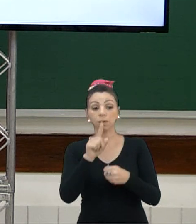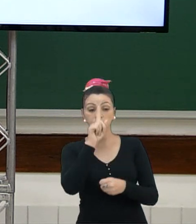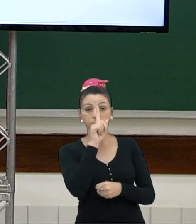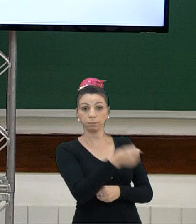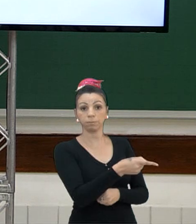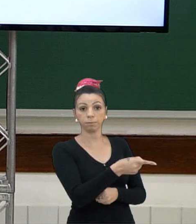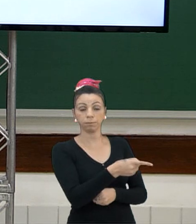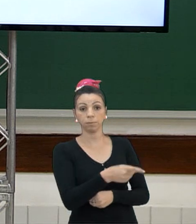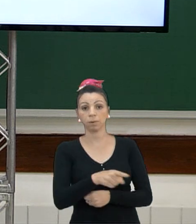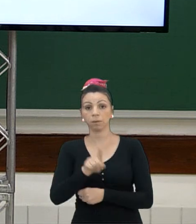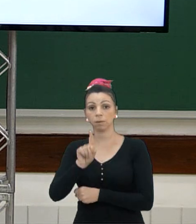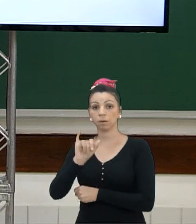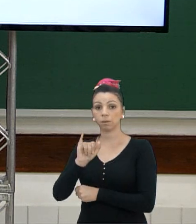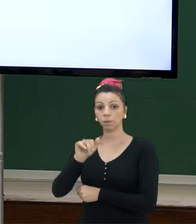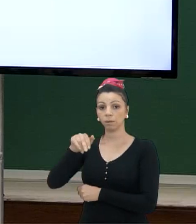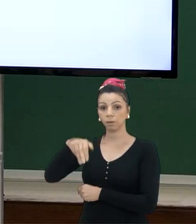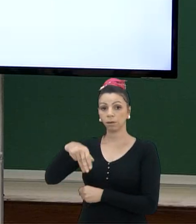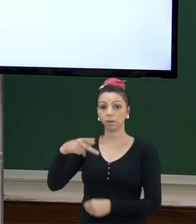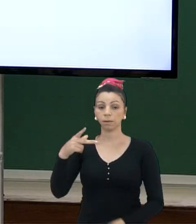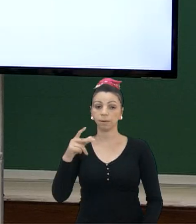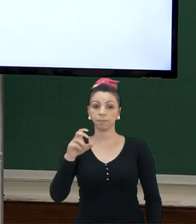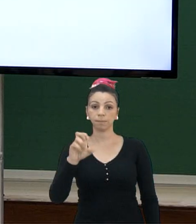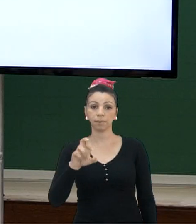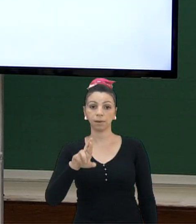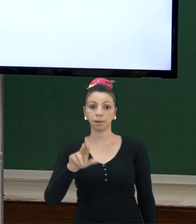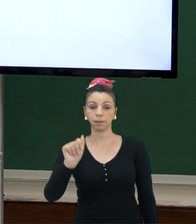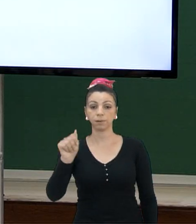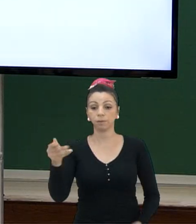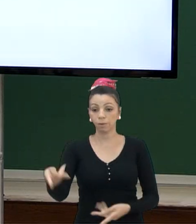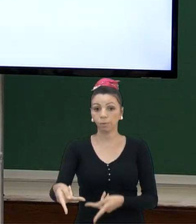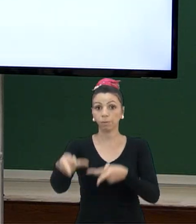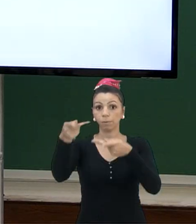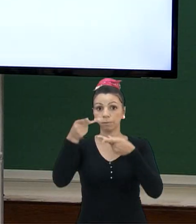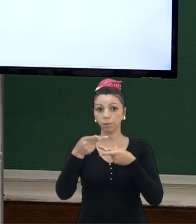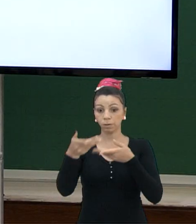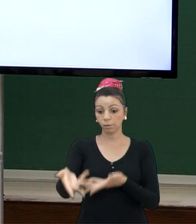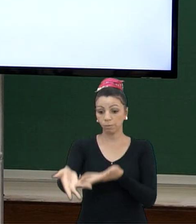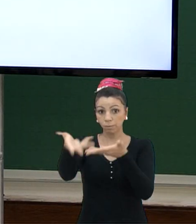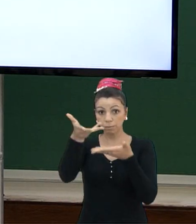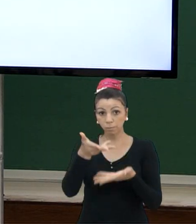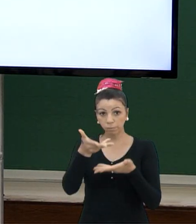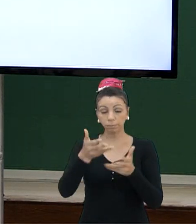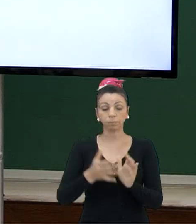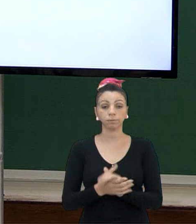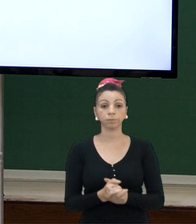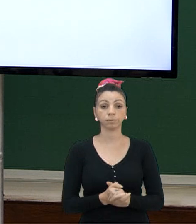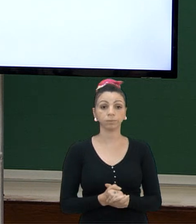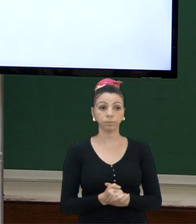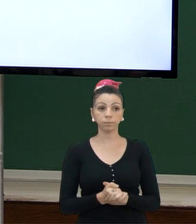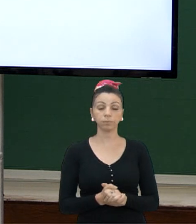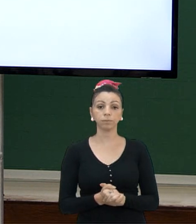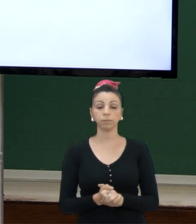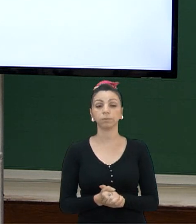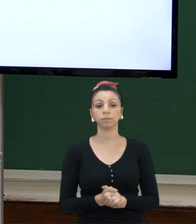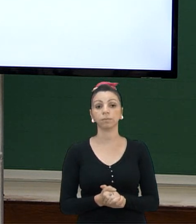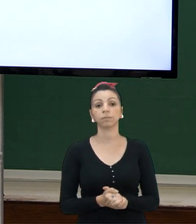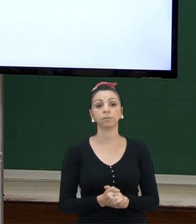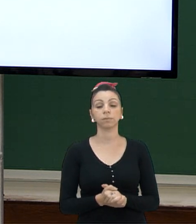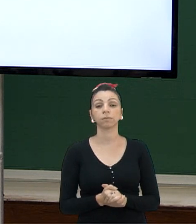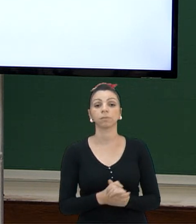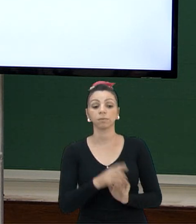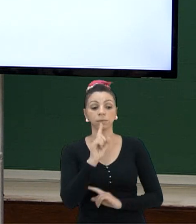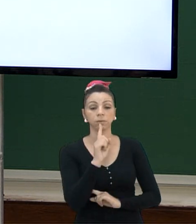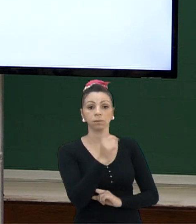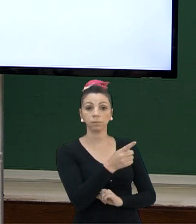modo imperativo é aquele que faz um convite. Lembram disso? Então, nós vamos fazer no modo